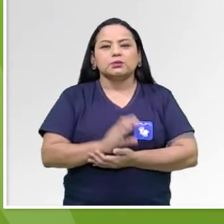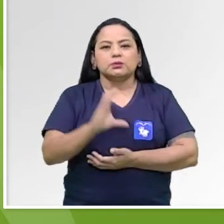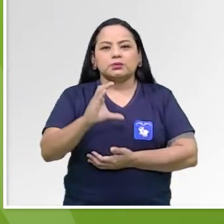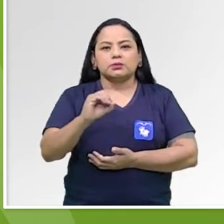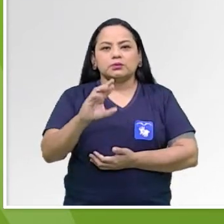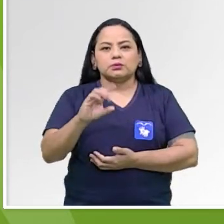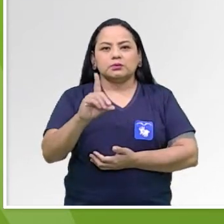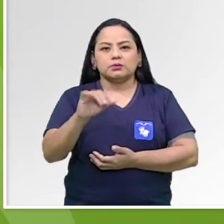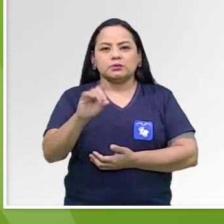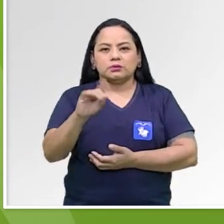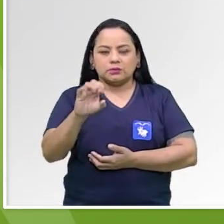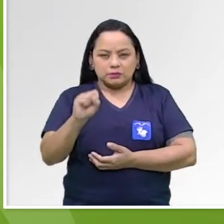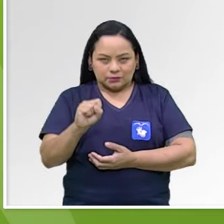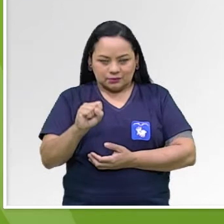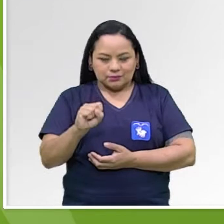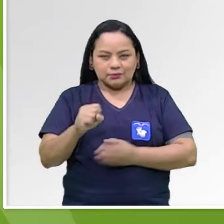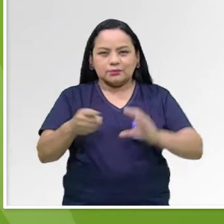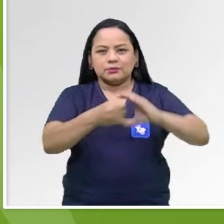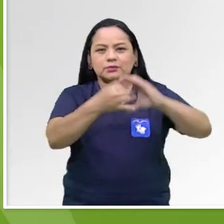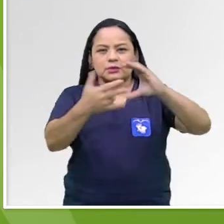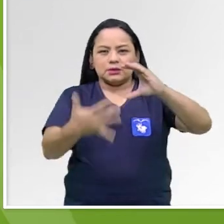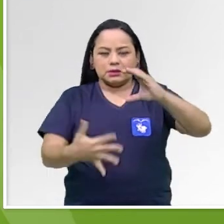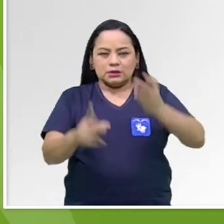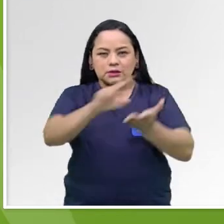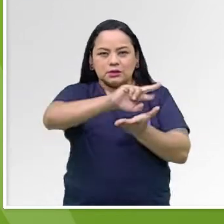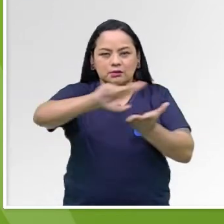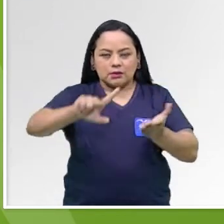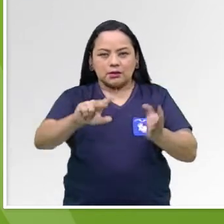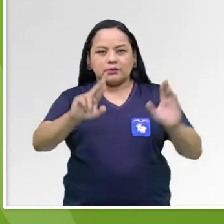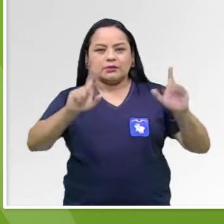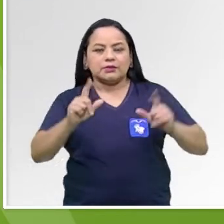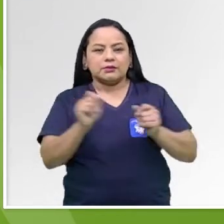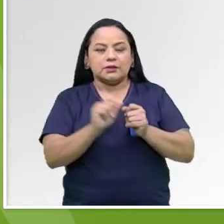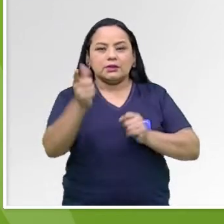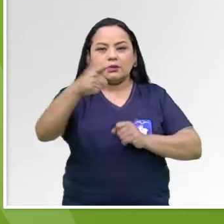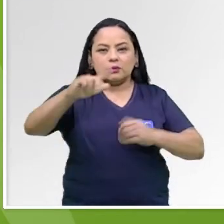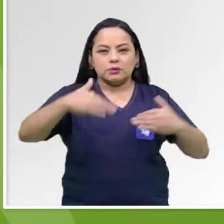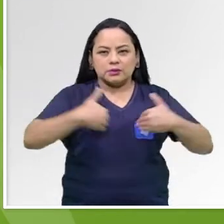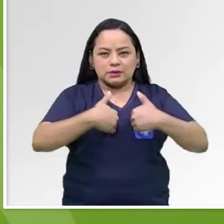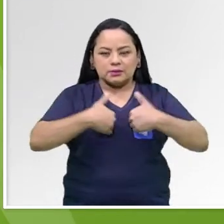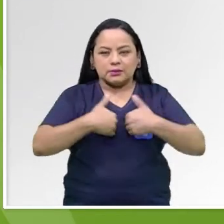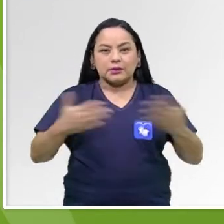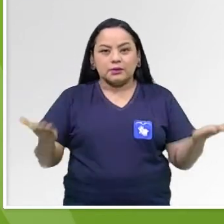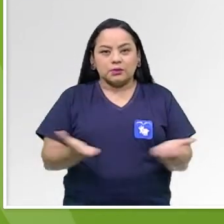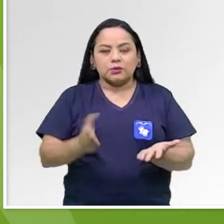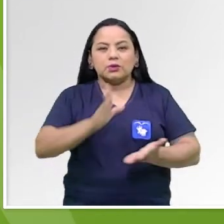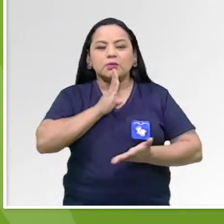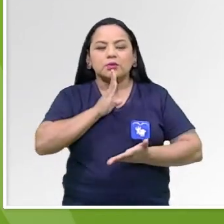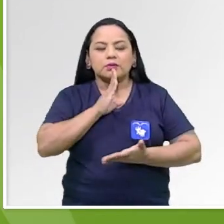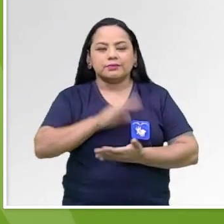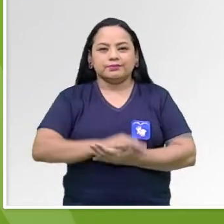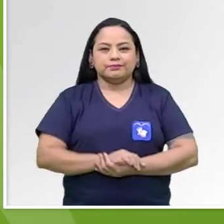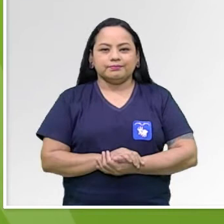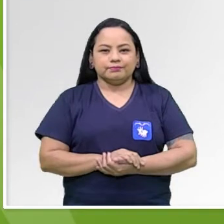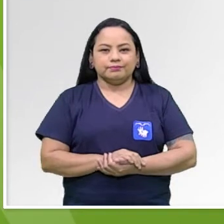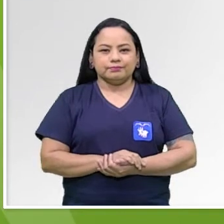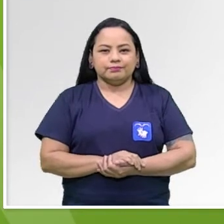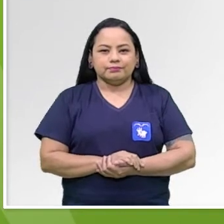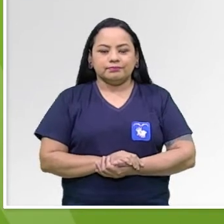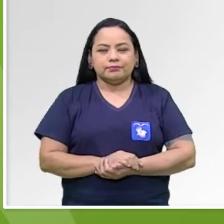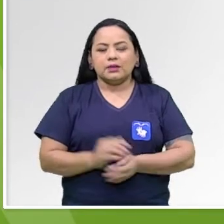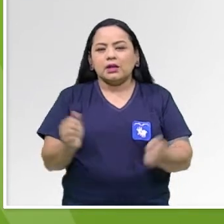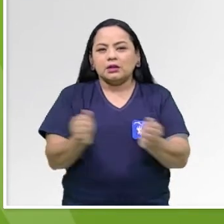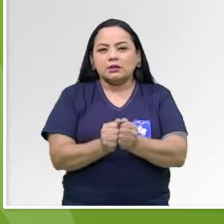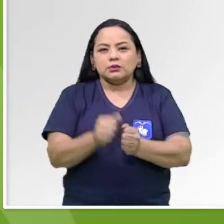têm várias características que vão diferenciá-los dos outros animais que a gente viu até agora, tá bom? E a gente viu com a professora